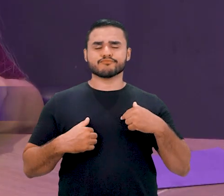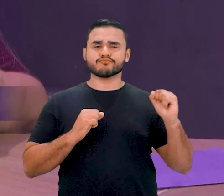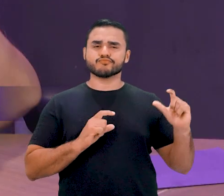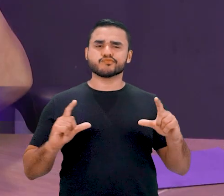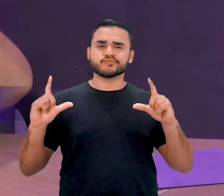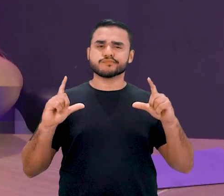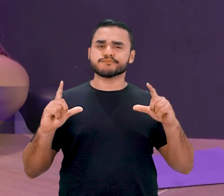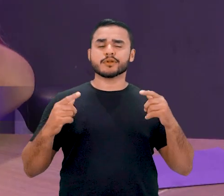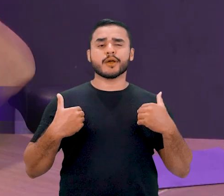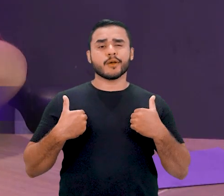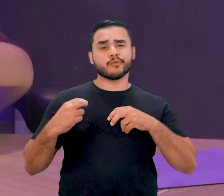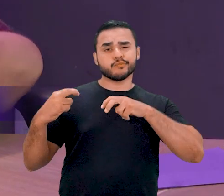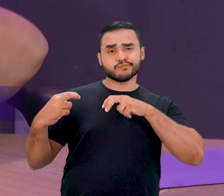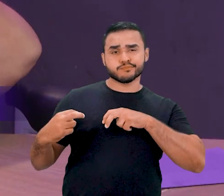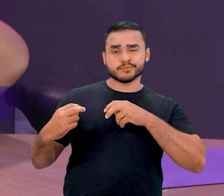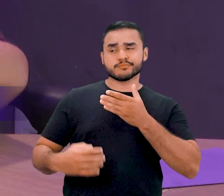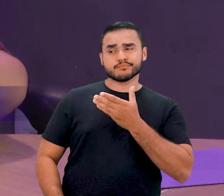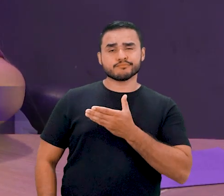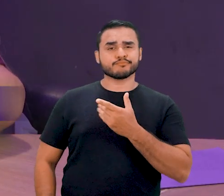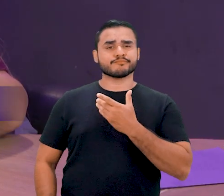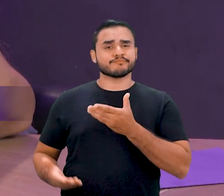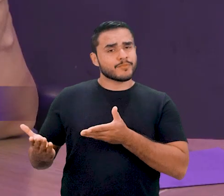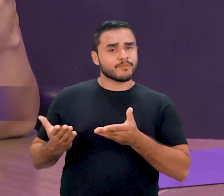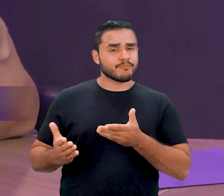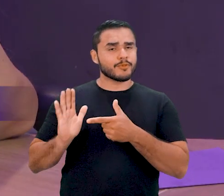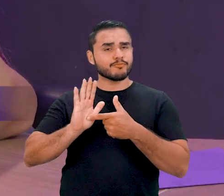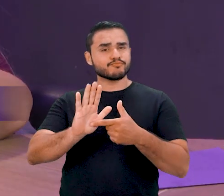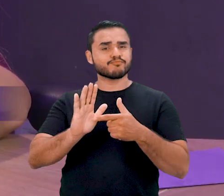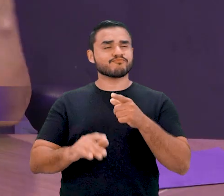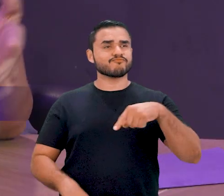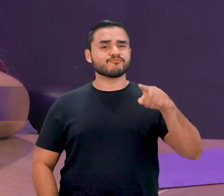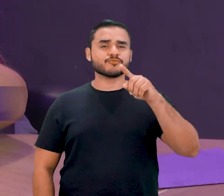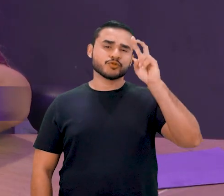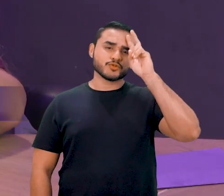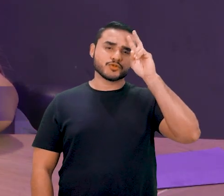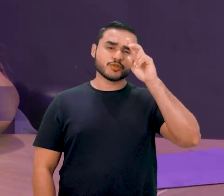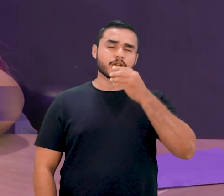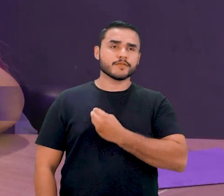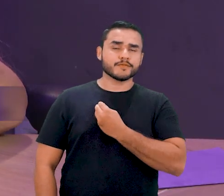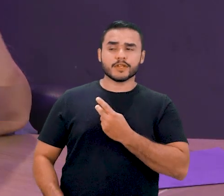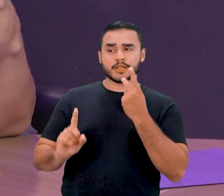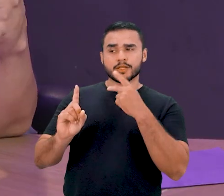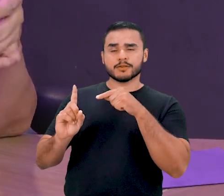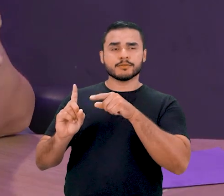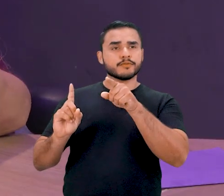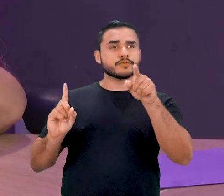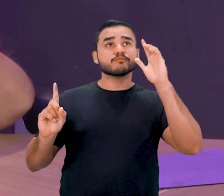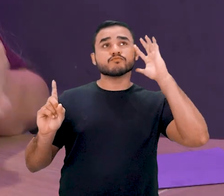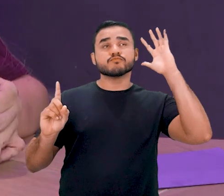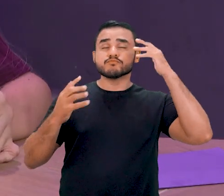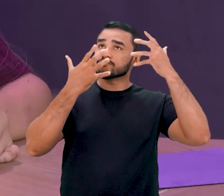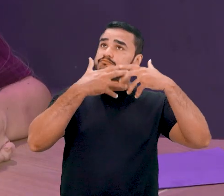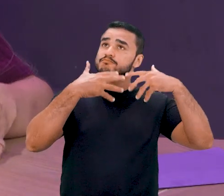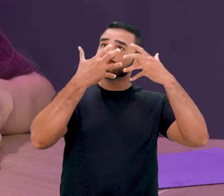com histórias transformadoras, impactantes e inspiradoras para a gente refletir sobre a nossa vida, nosso propósito, a nossa vida